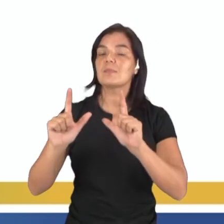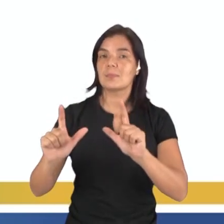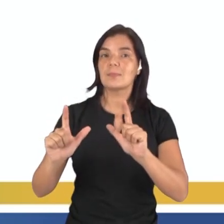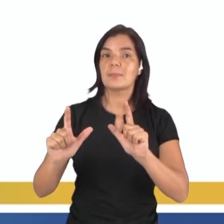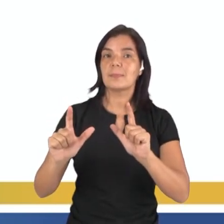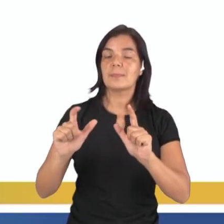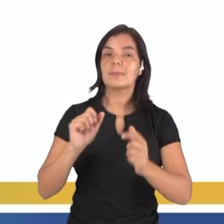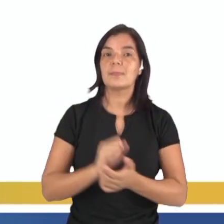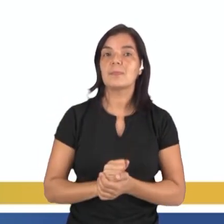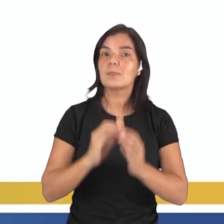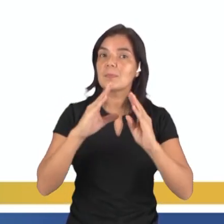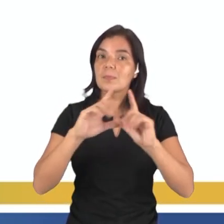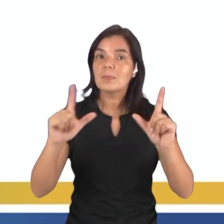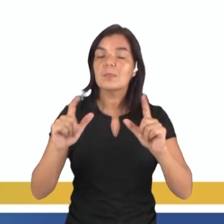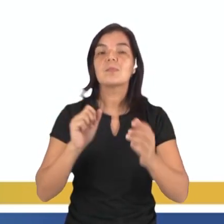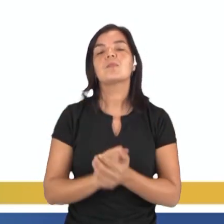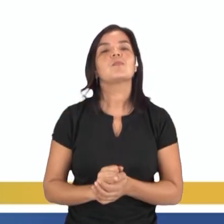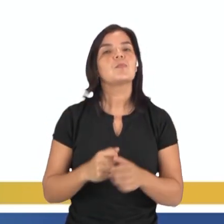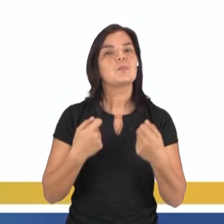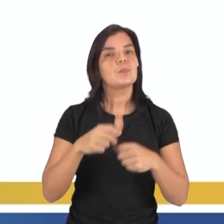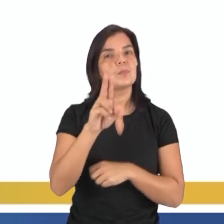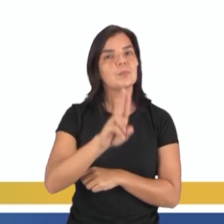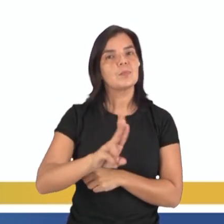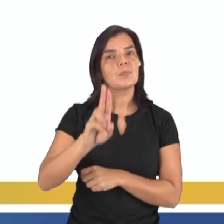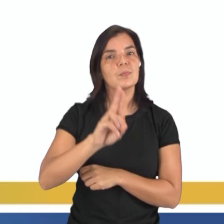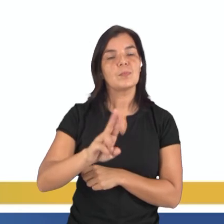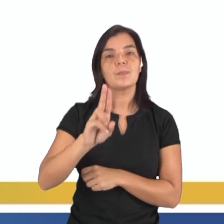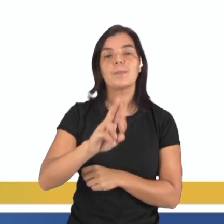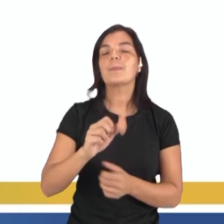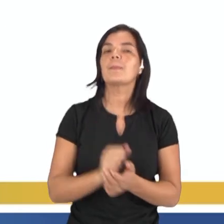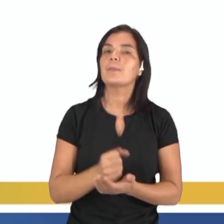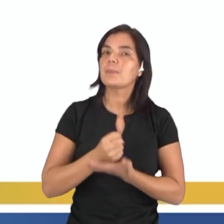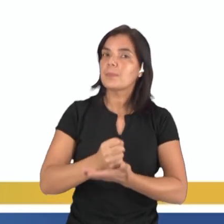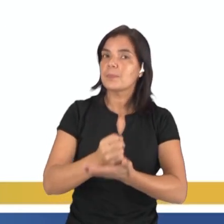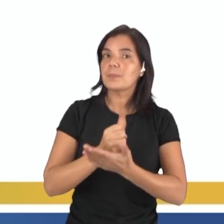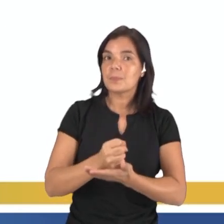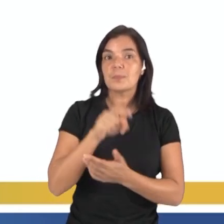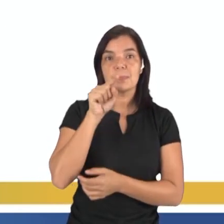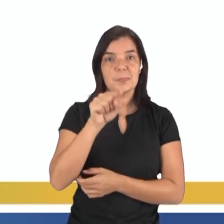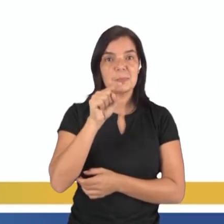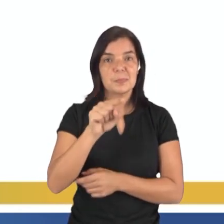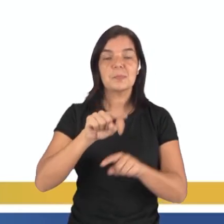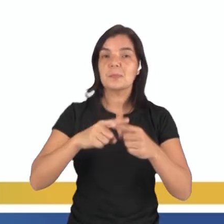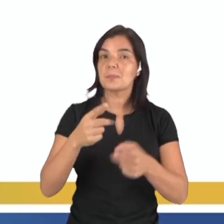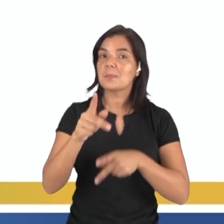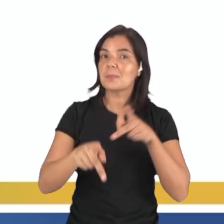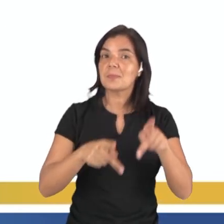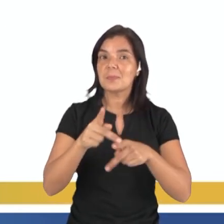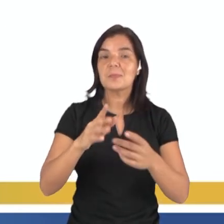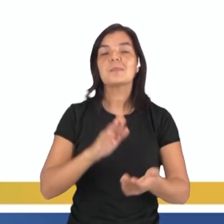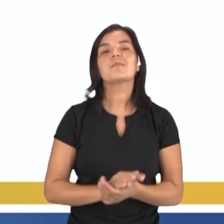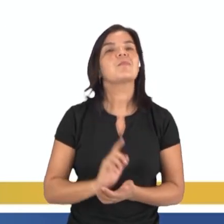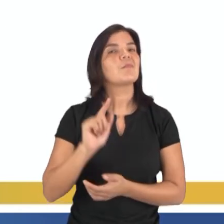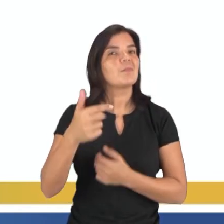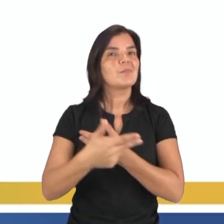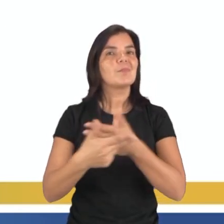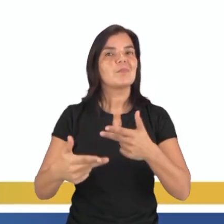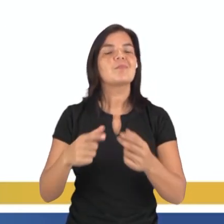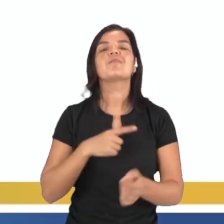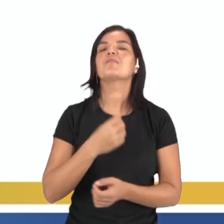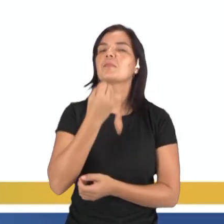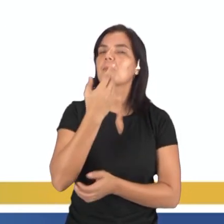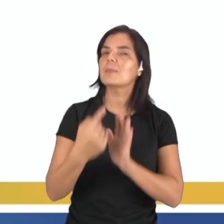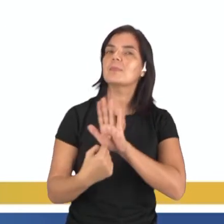esteja claro, porque poderá usá-lo como apoio, tanto para você como para o público. Outra coisa, tem